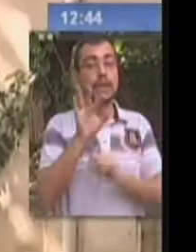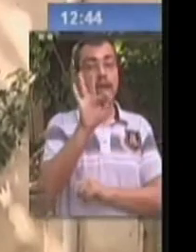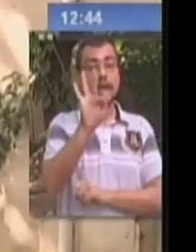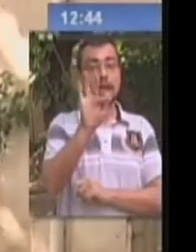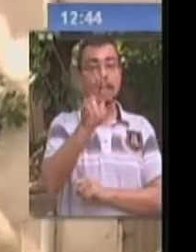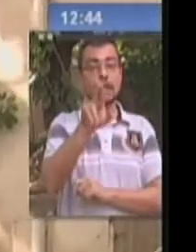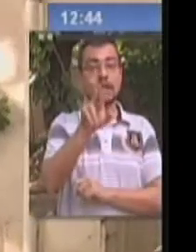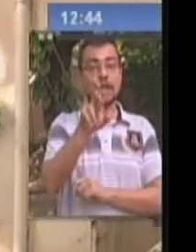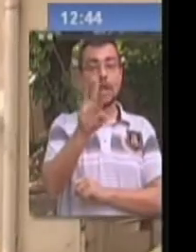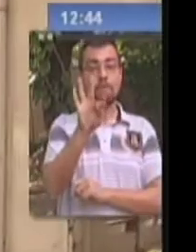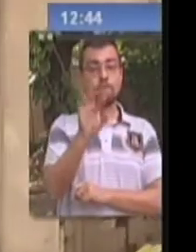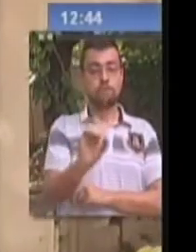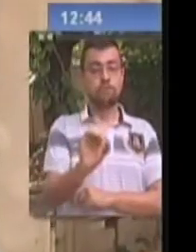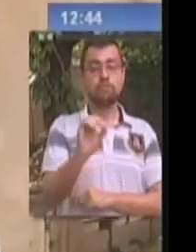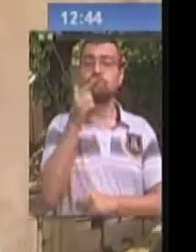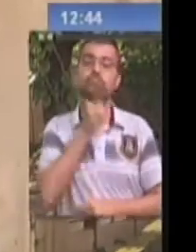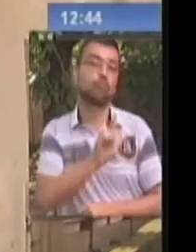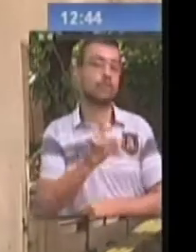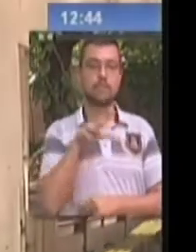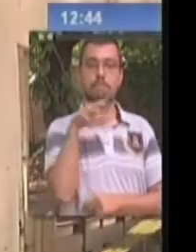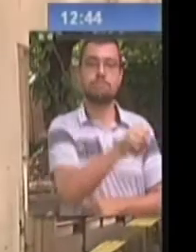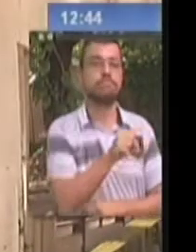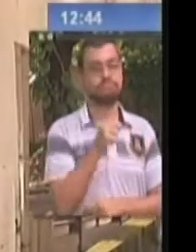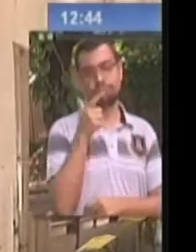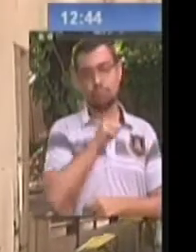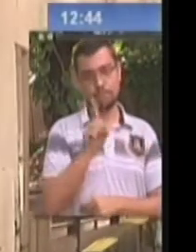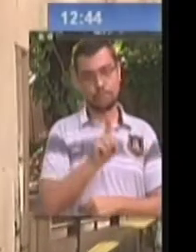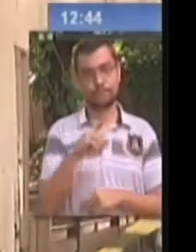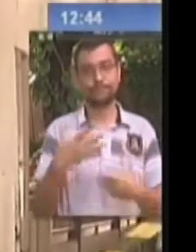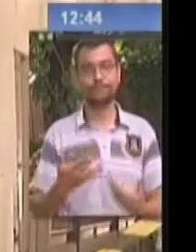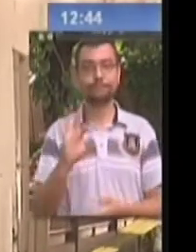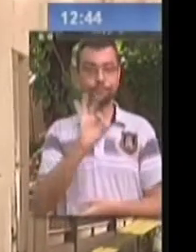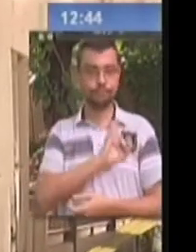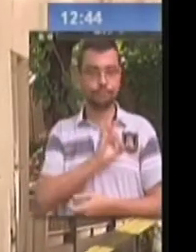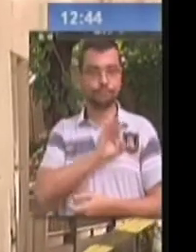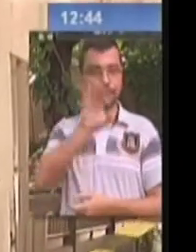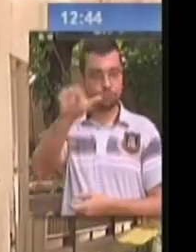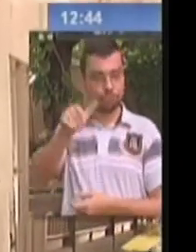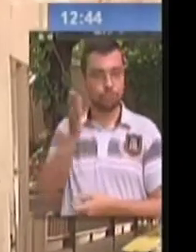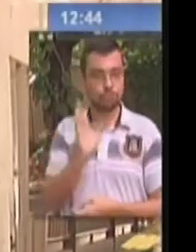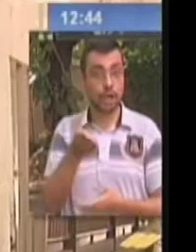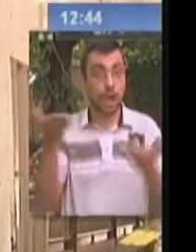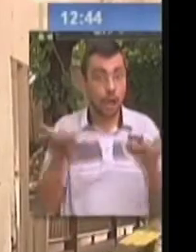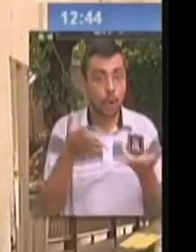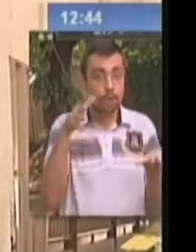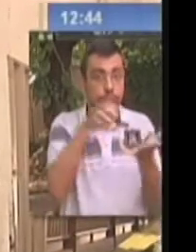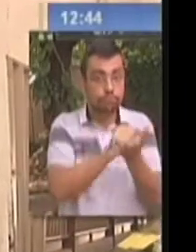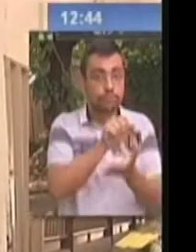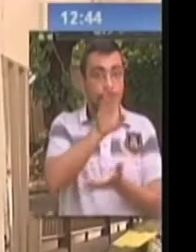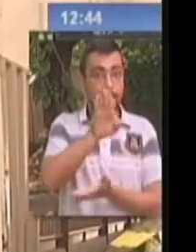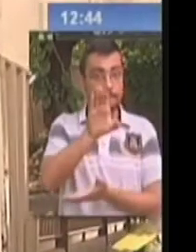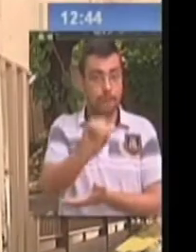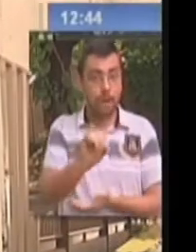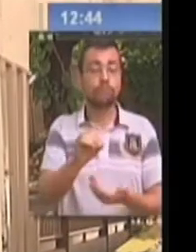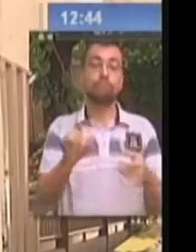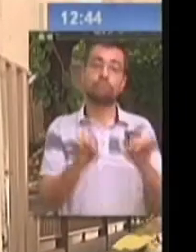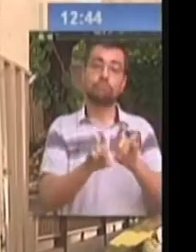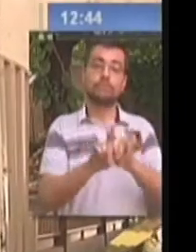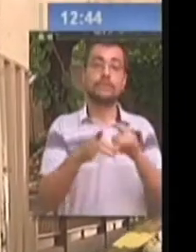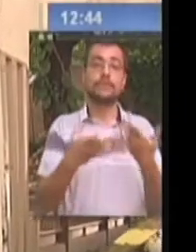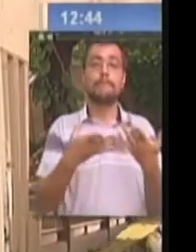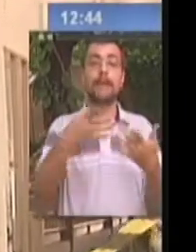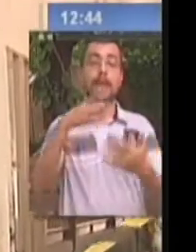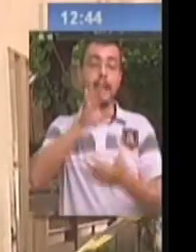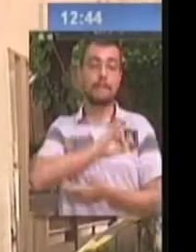não houve furto. O furto foi frustrado. A polícia militar já foi chamada e, neste momento, está registrando o boletim de ocorrência